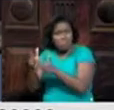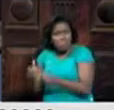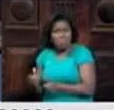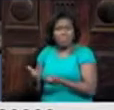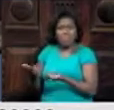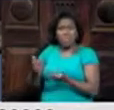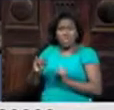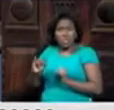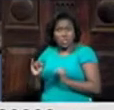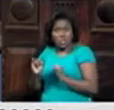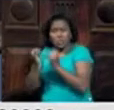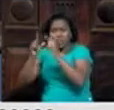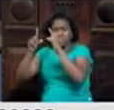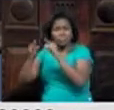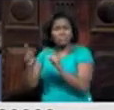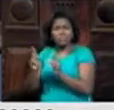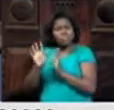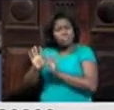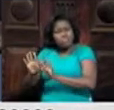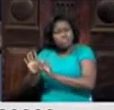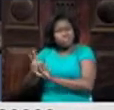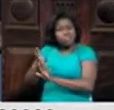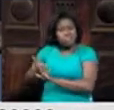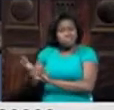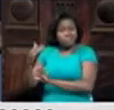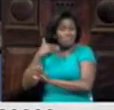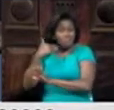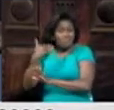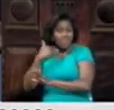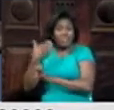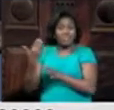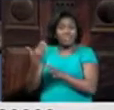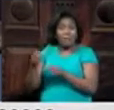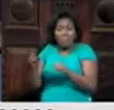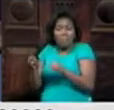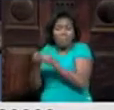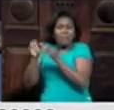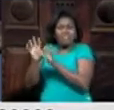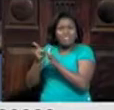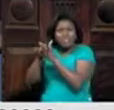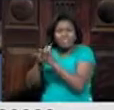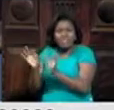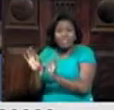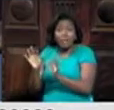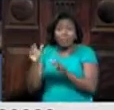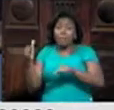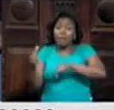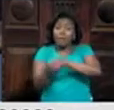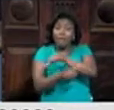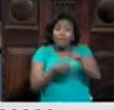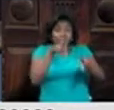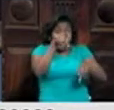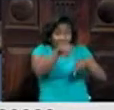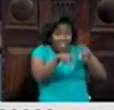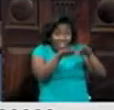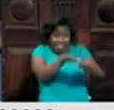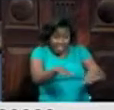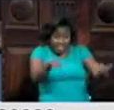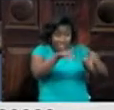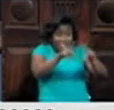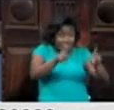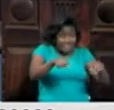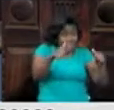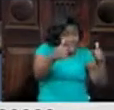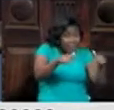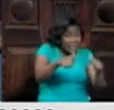juros absurdos que se pagam, não faremos nenhum tipo de auditoria. Mas para o povo pobre trabalhador, para aquele